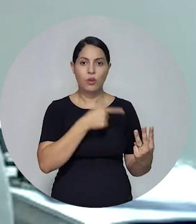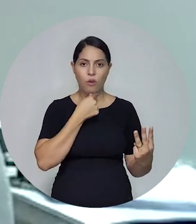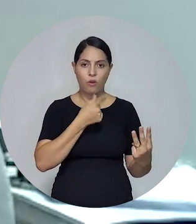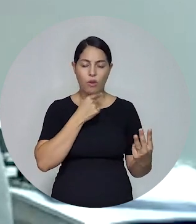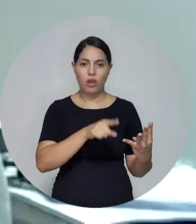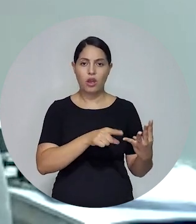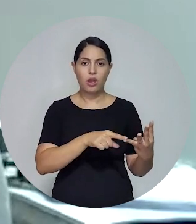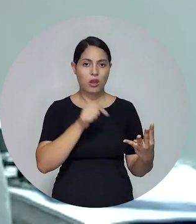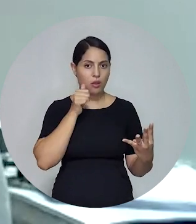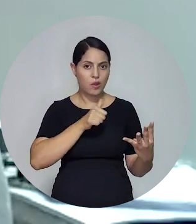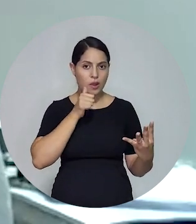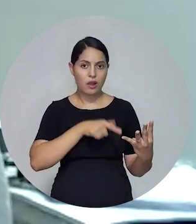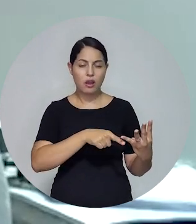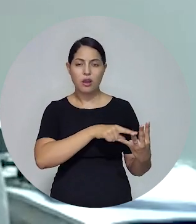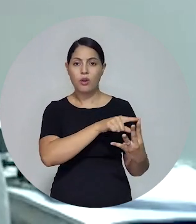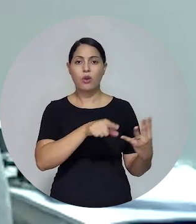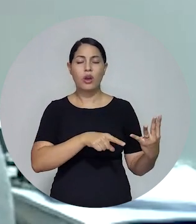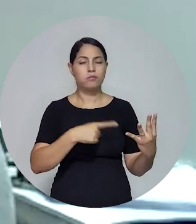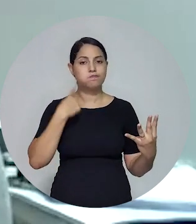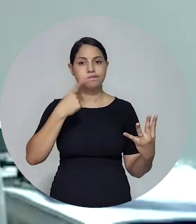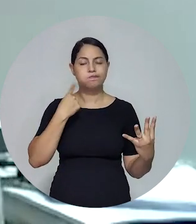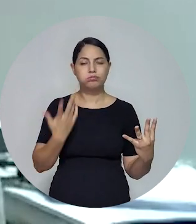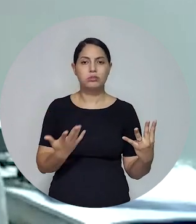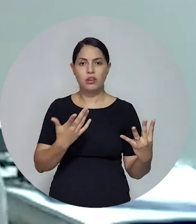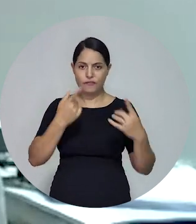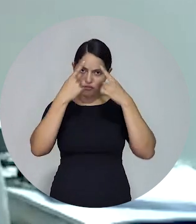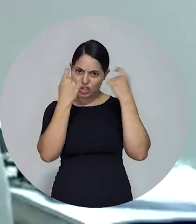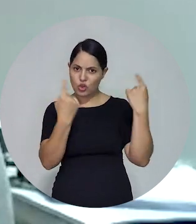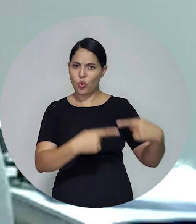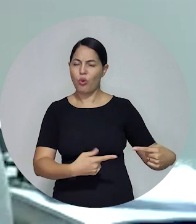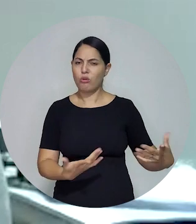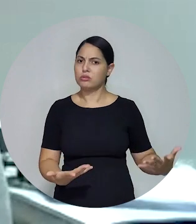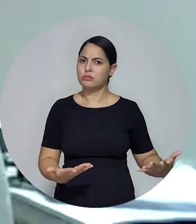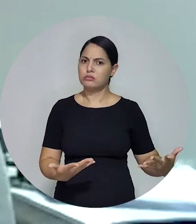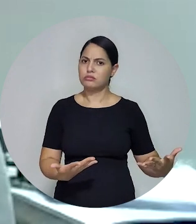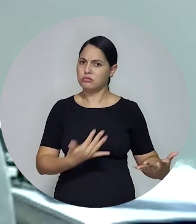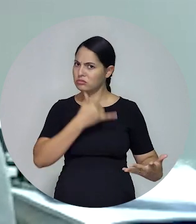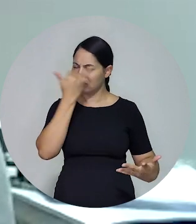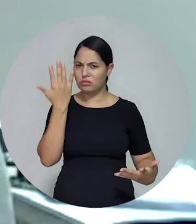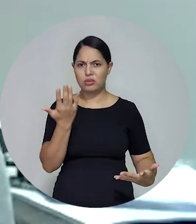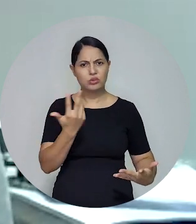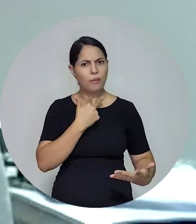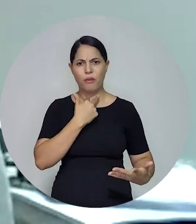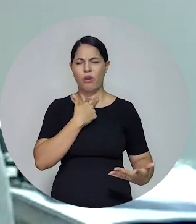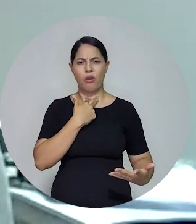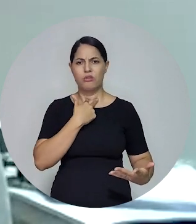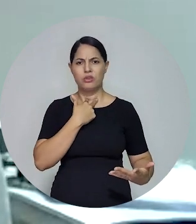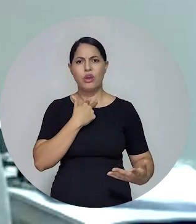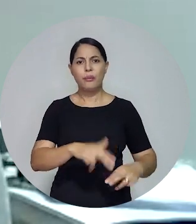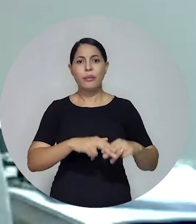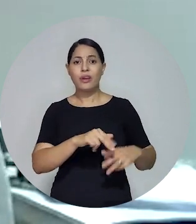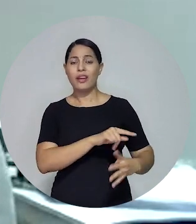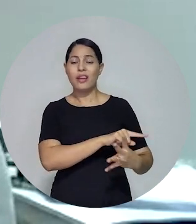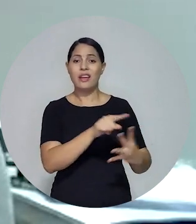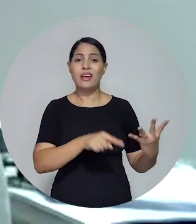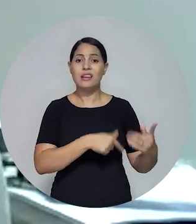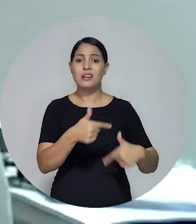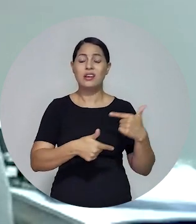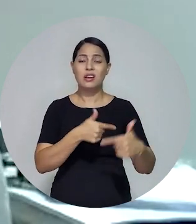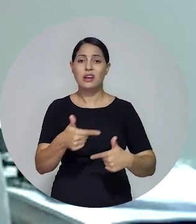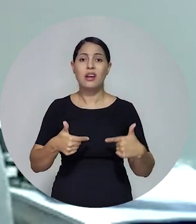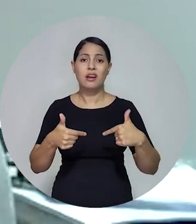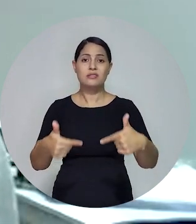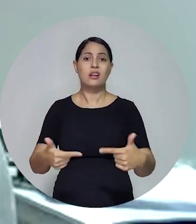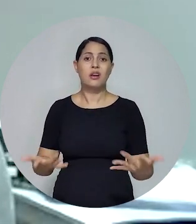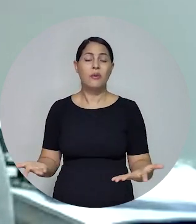aqui em Mato Grosso, onde três advogados e uma advogada foram violentados, agredidos no exercício